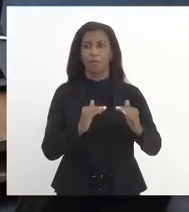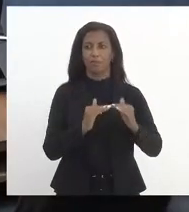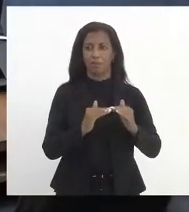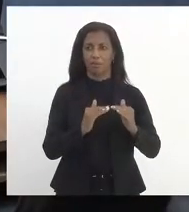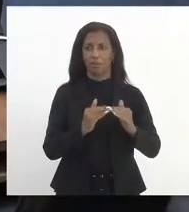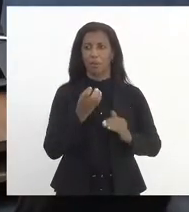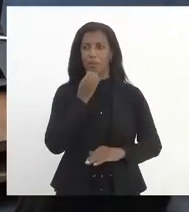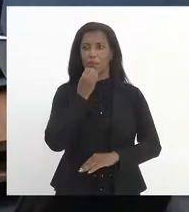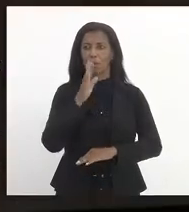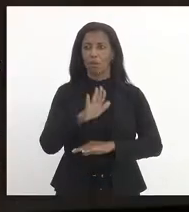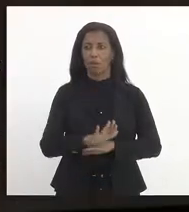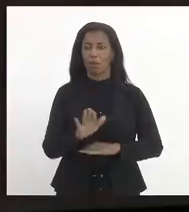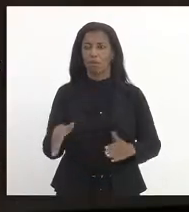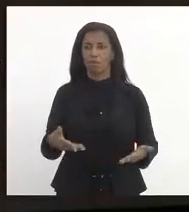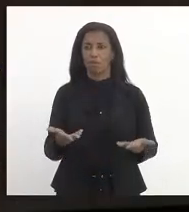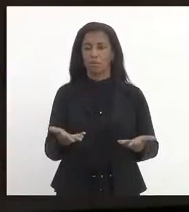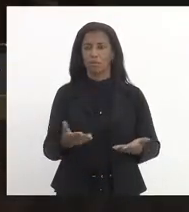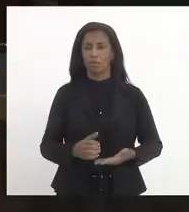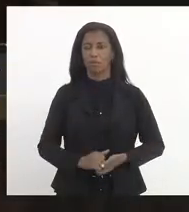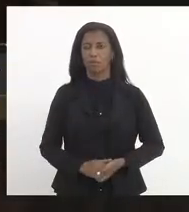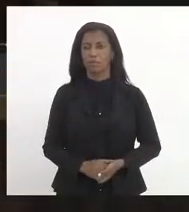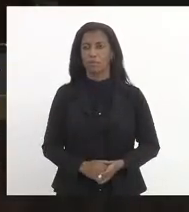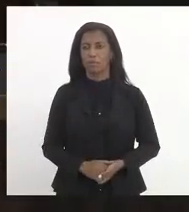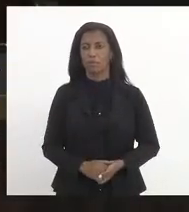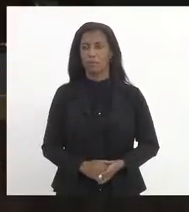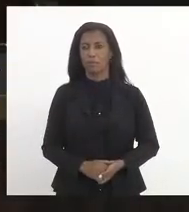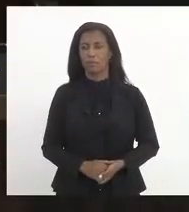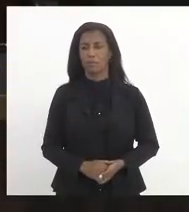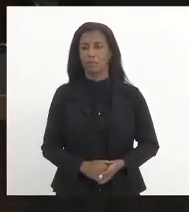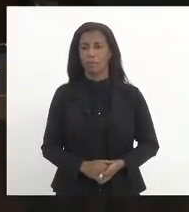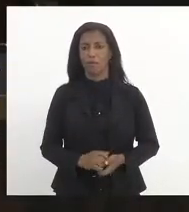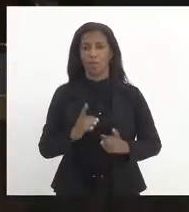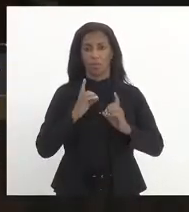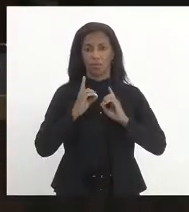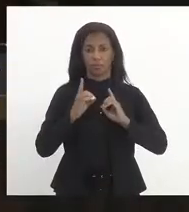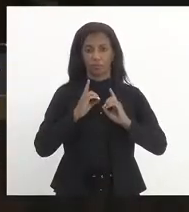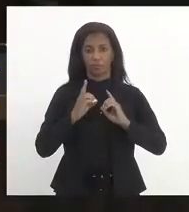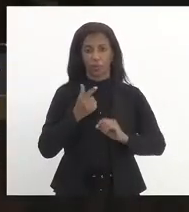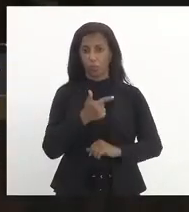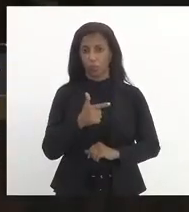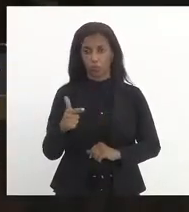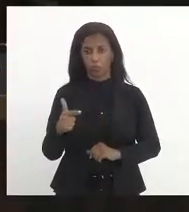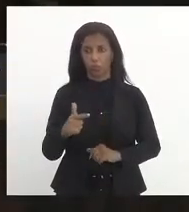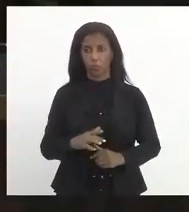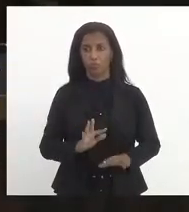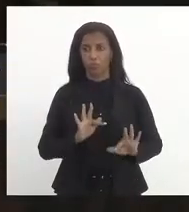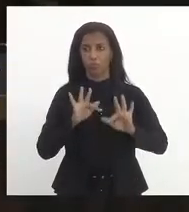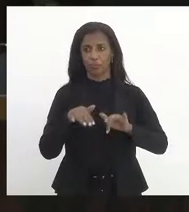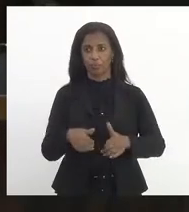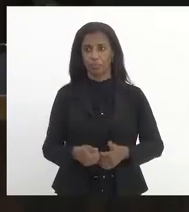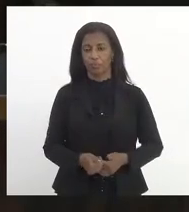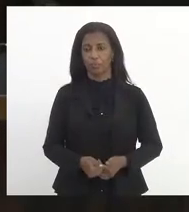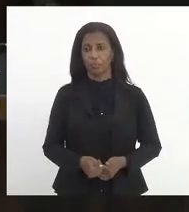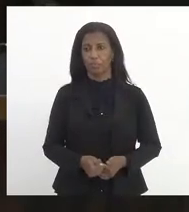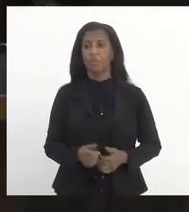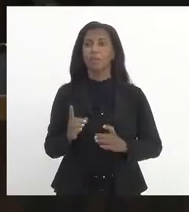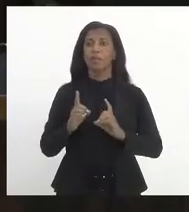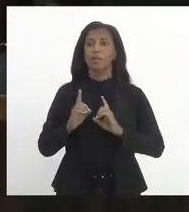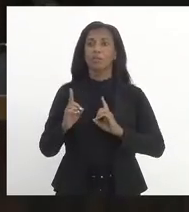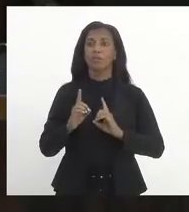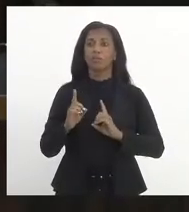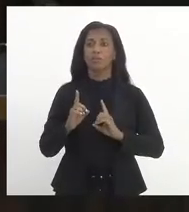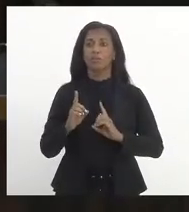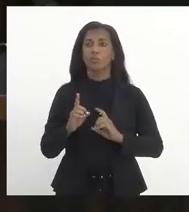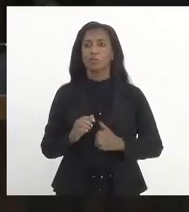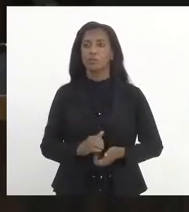presidente. Boa tarde a todos e todas. Boa tarde. Com os pareceres emitidos em discussão. Não havendo quem queira discutir, encerrada para discutir.